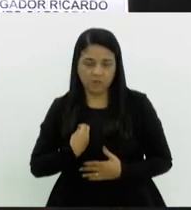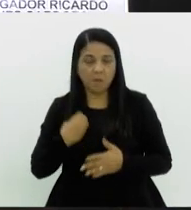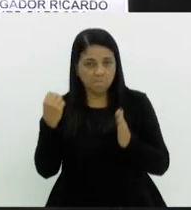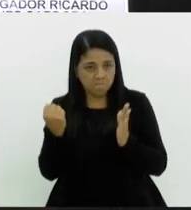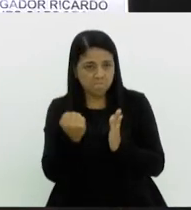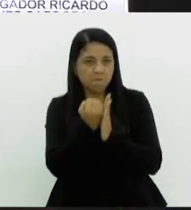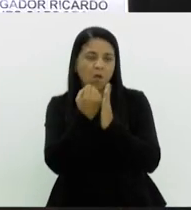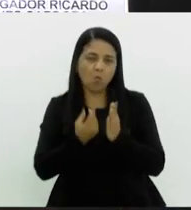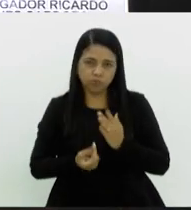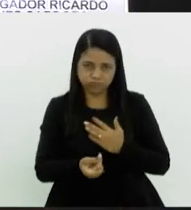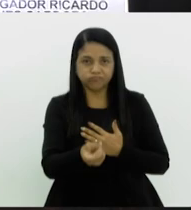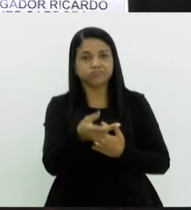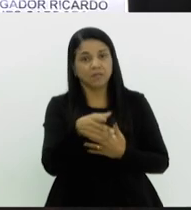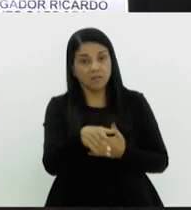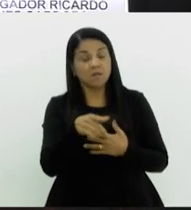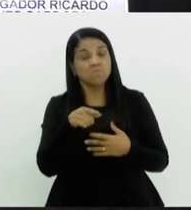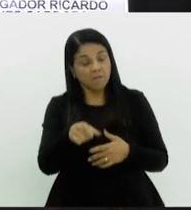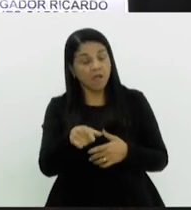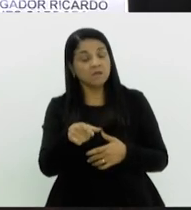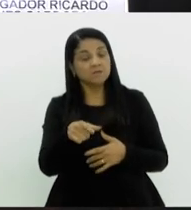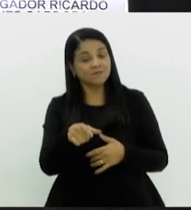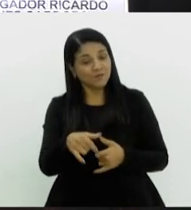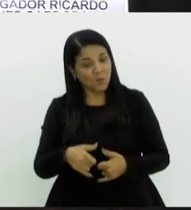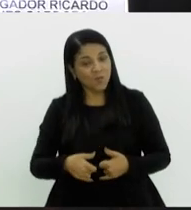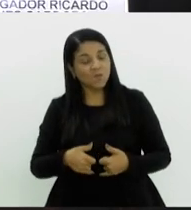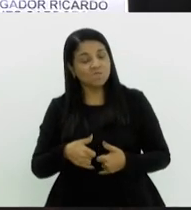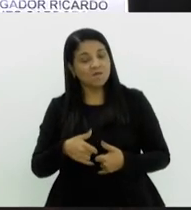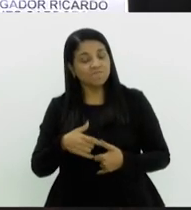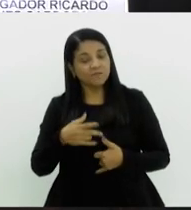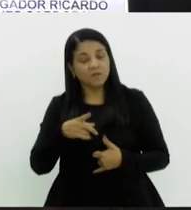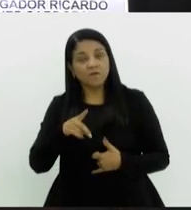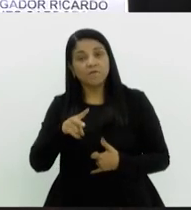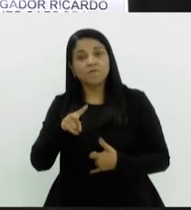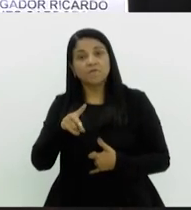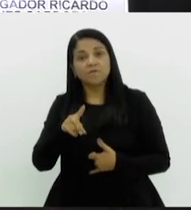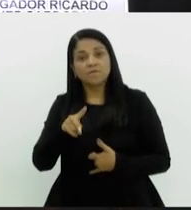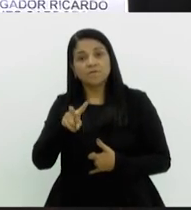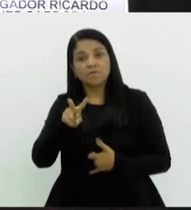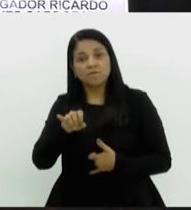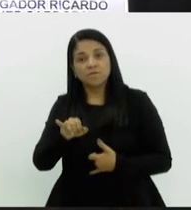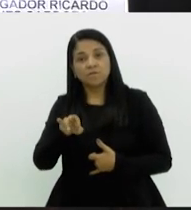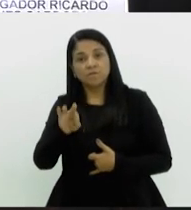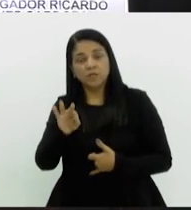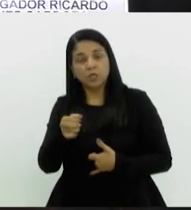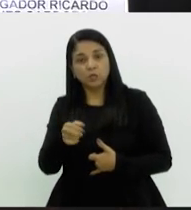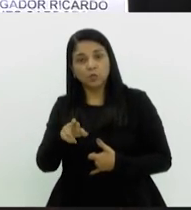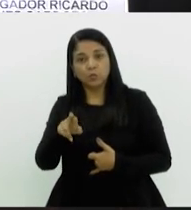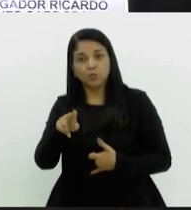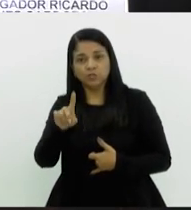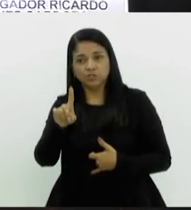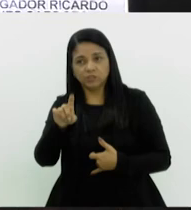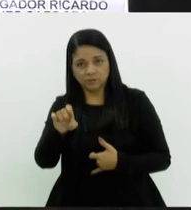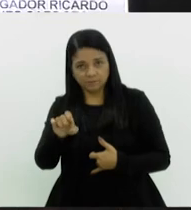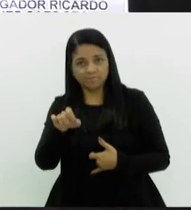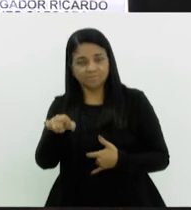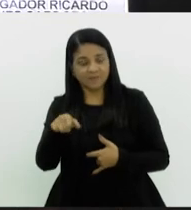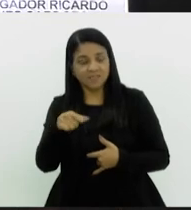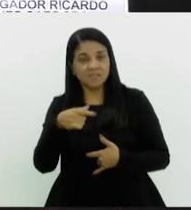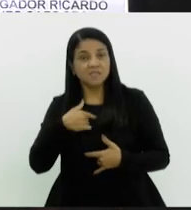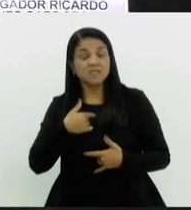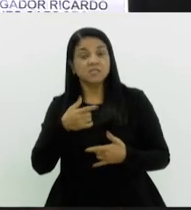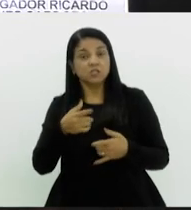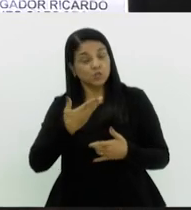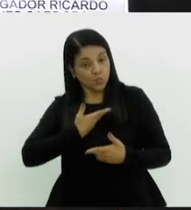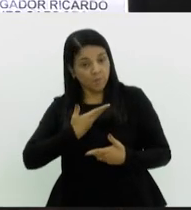isso é uma virtude de grandes homens, não negar os seus amigos e também discordar dos